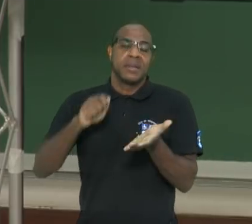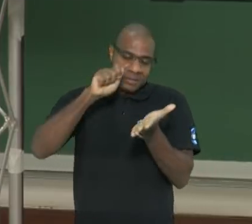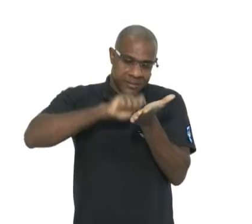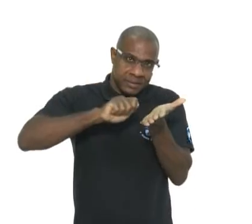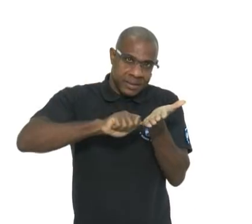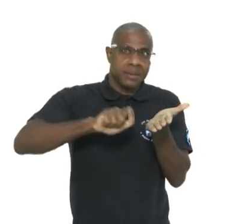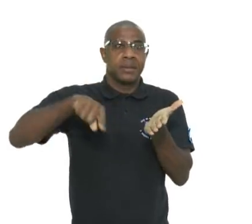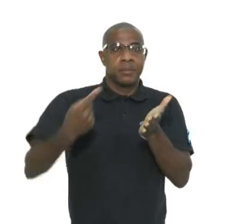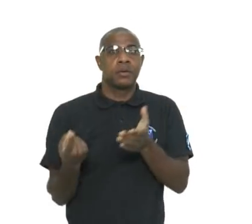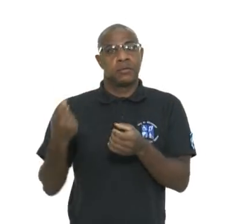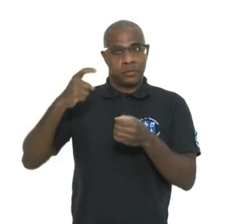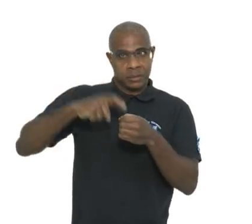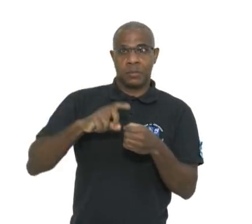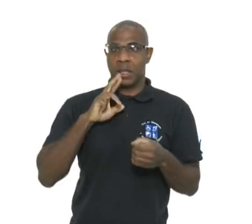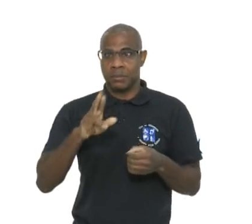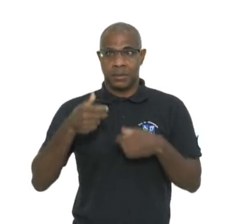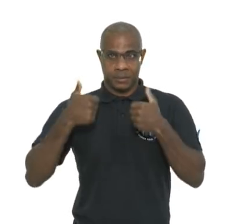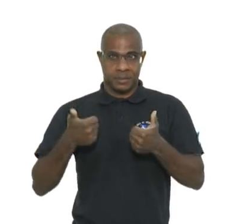caderno?